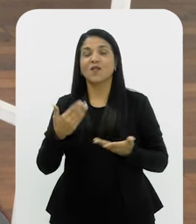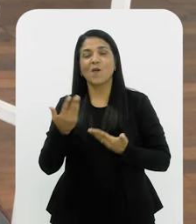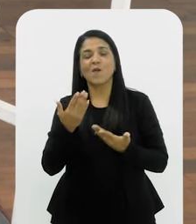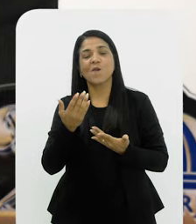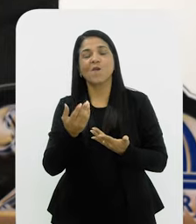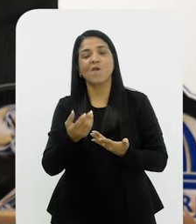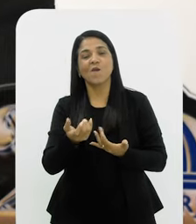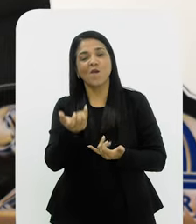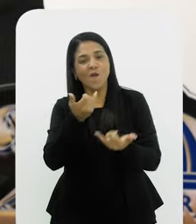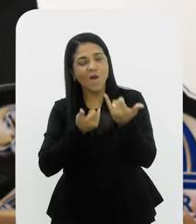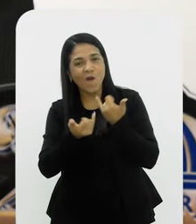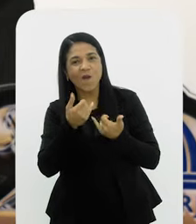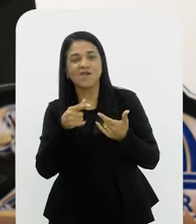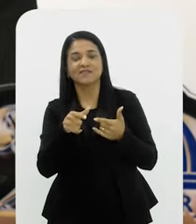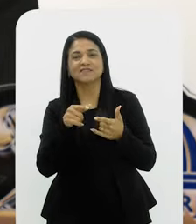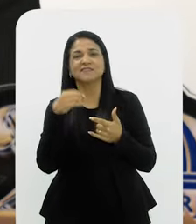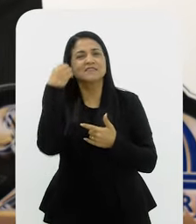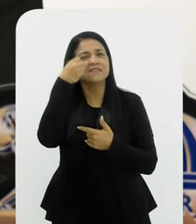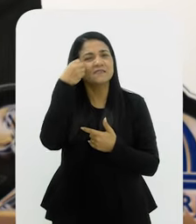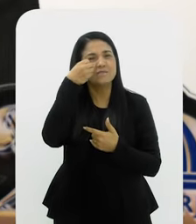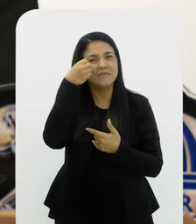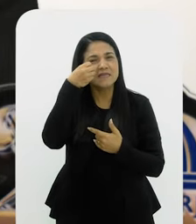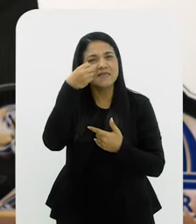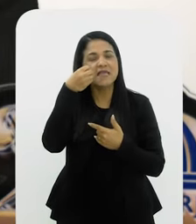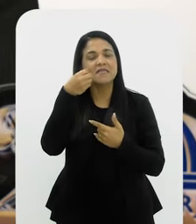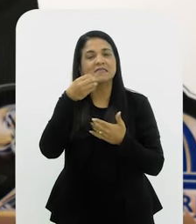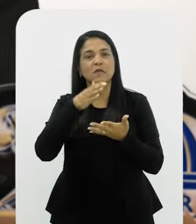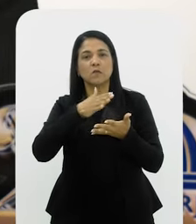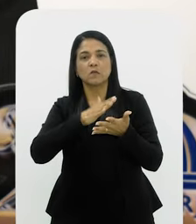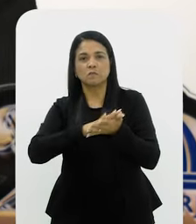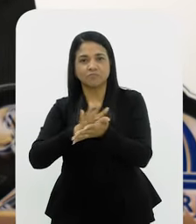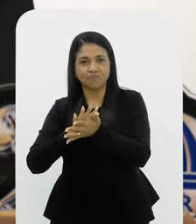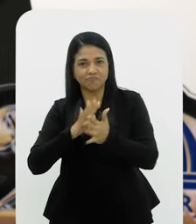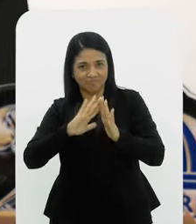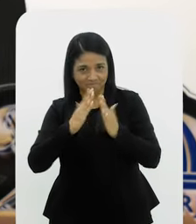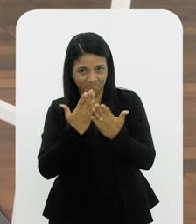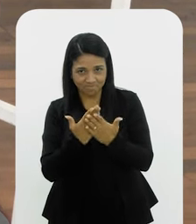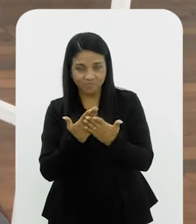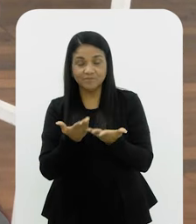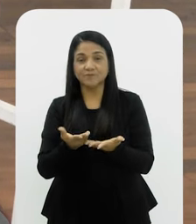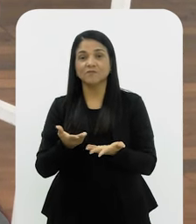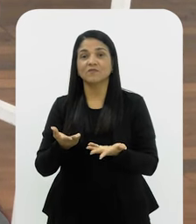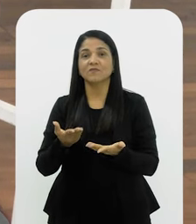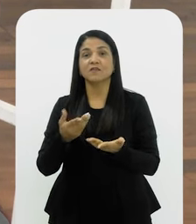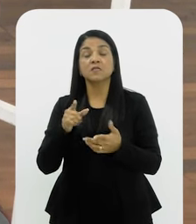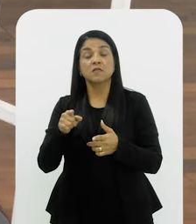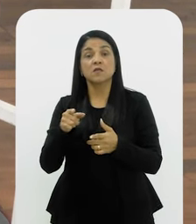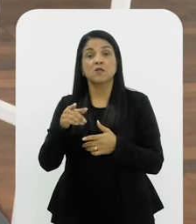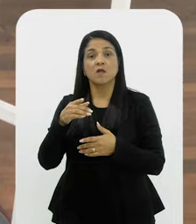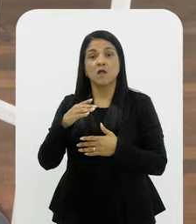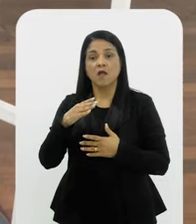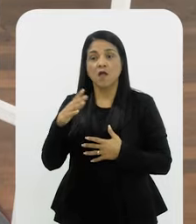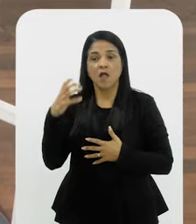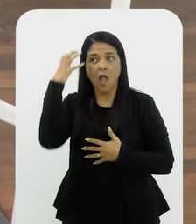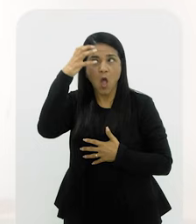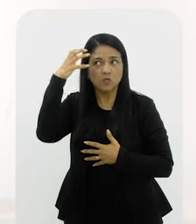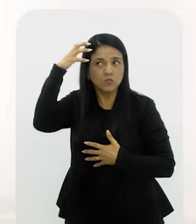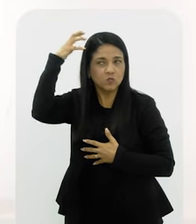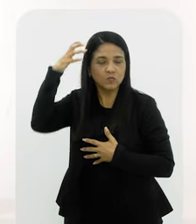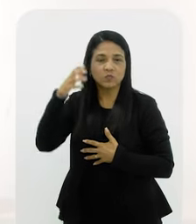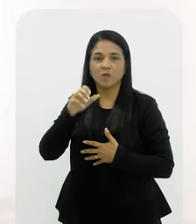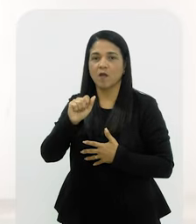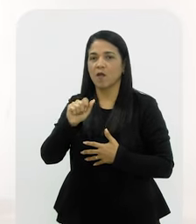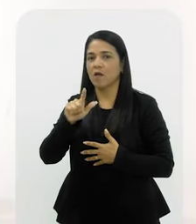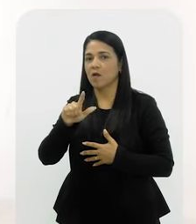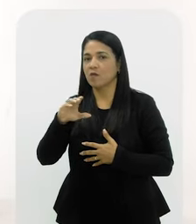como é que foi a sua primeira experiência diretamente com as escolas de samba? Com as escolas de samba se deu através da Alcione. Porque eu